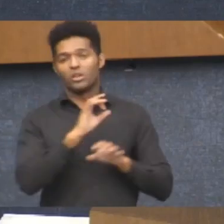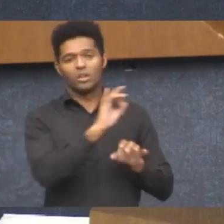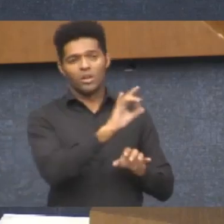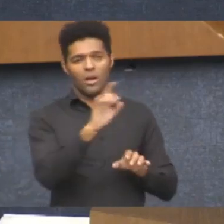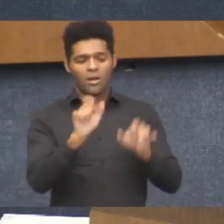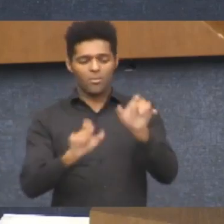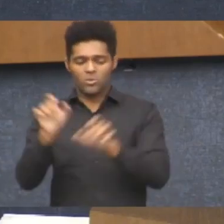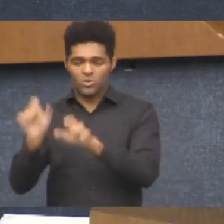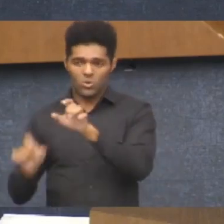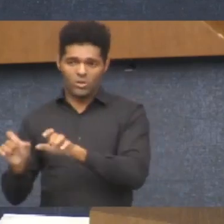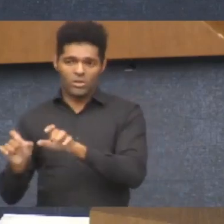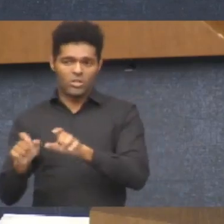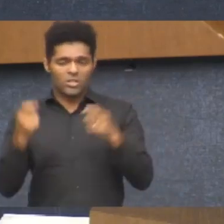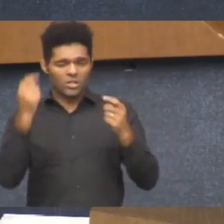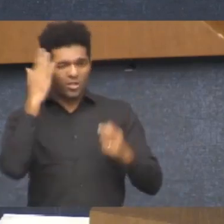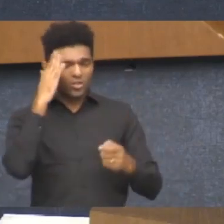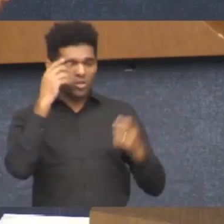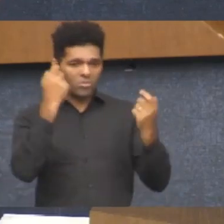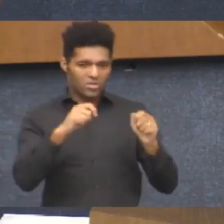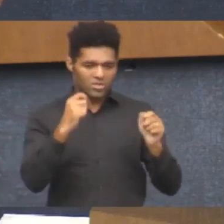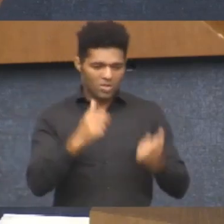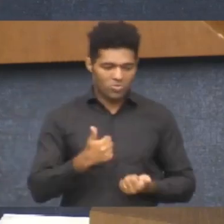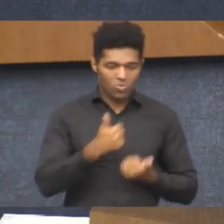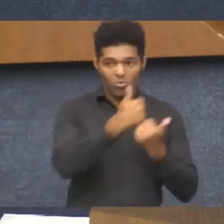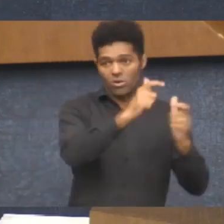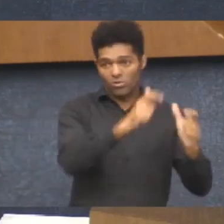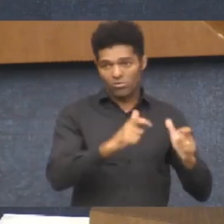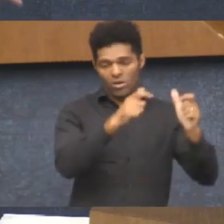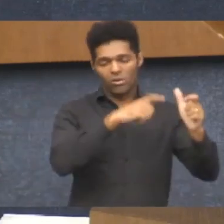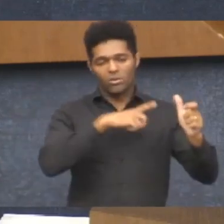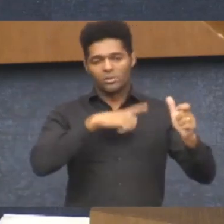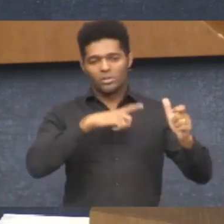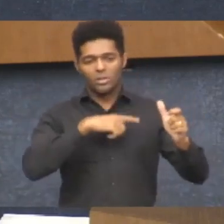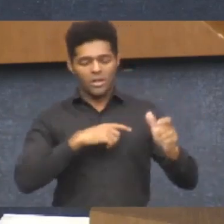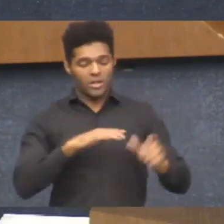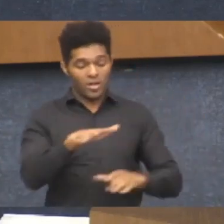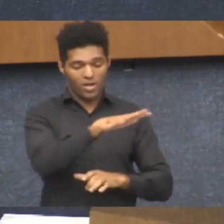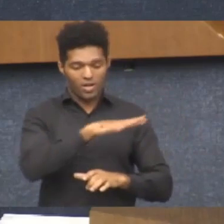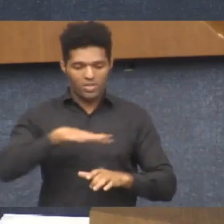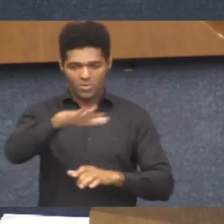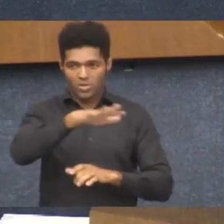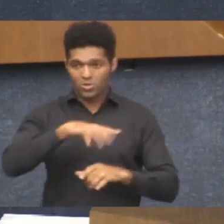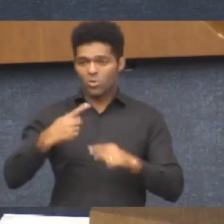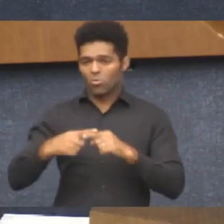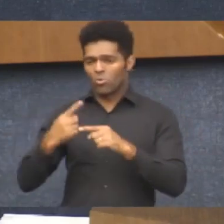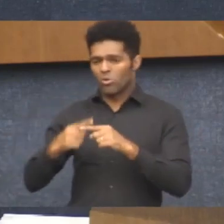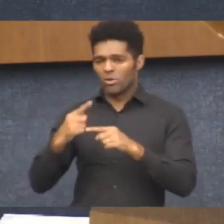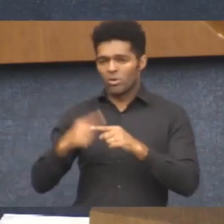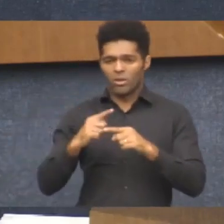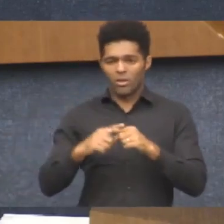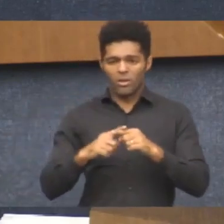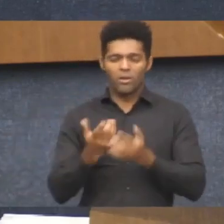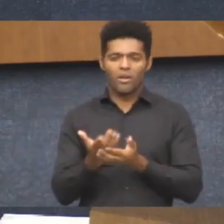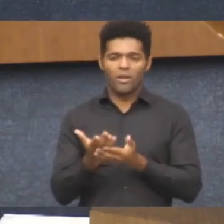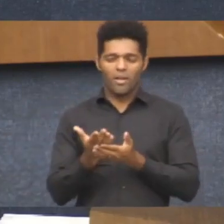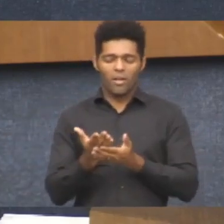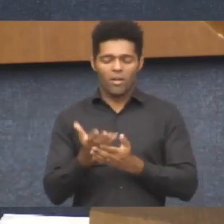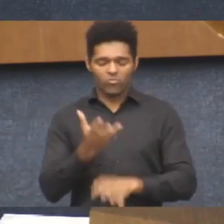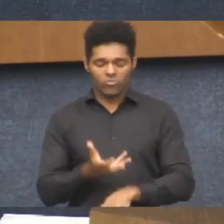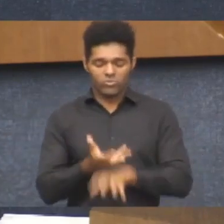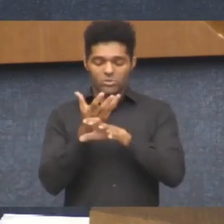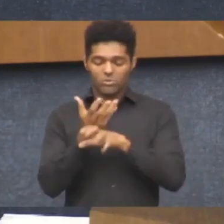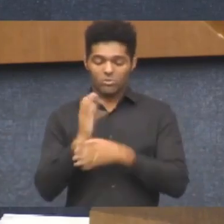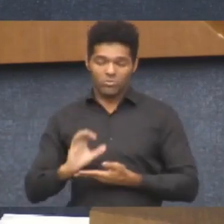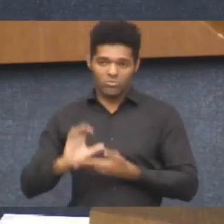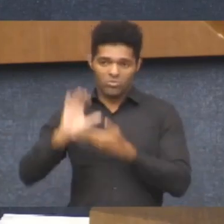de disputa, porque é papel do conselho fazer a proposição e cobrar, né? E isso eu acho que é uma coisa que